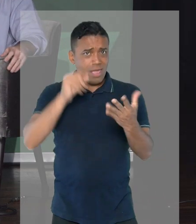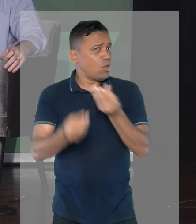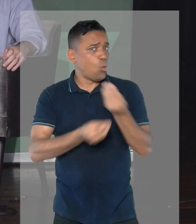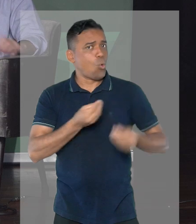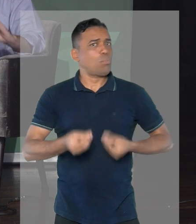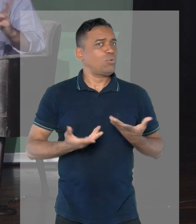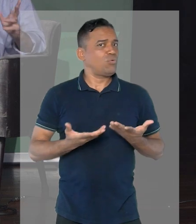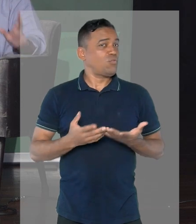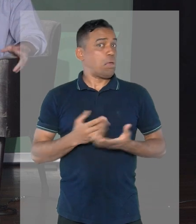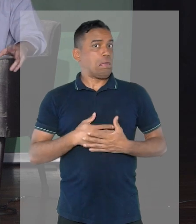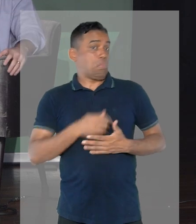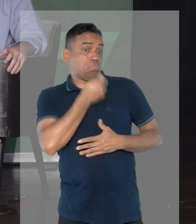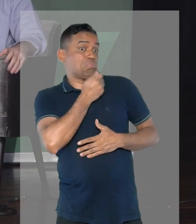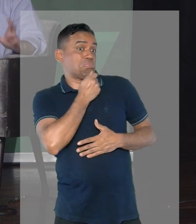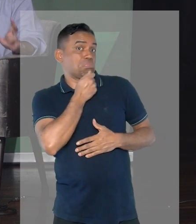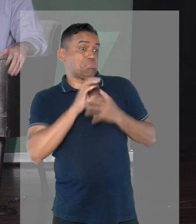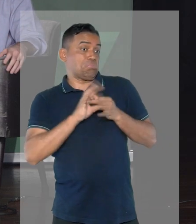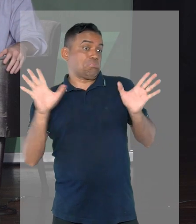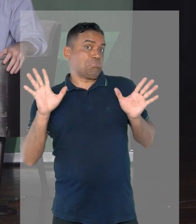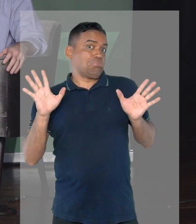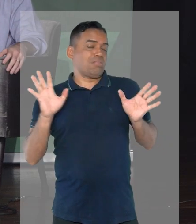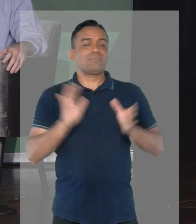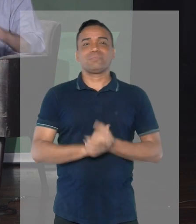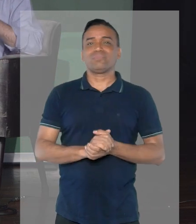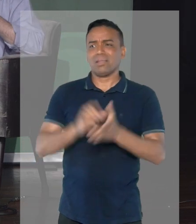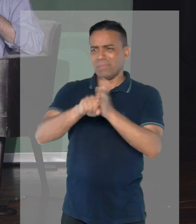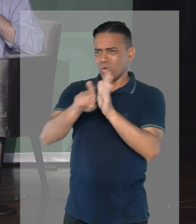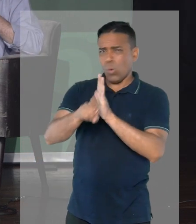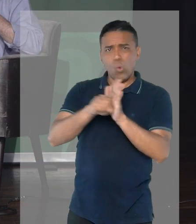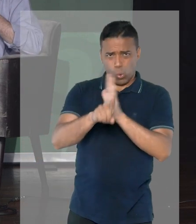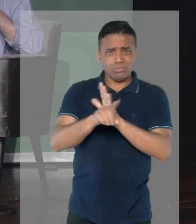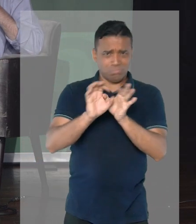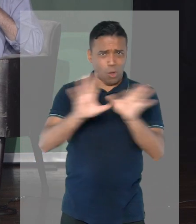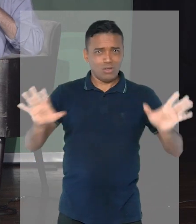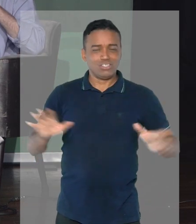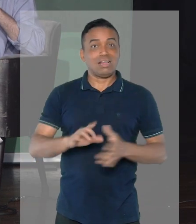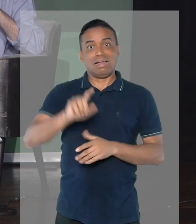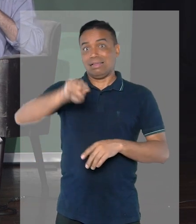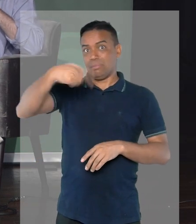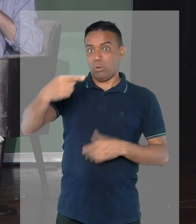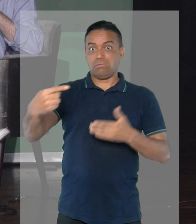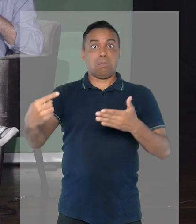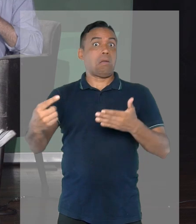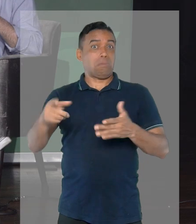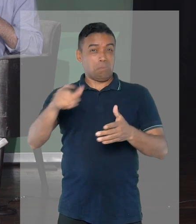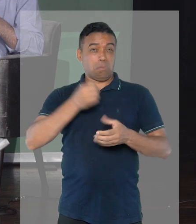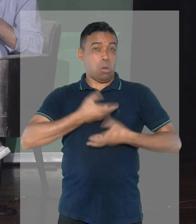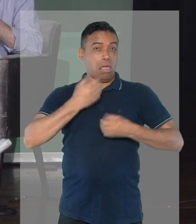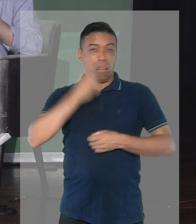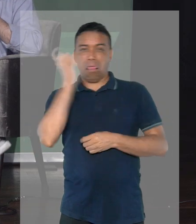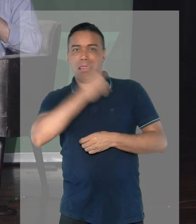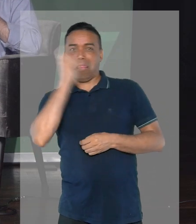é que foi? Assim? Foi sem querer? Vamos perguntar para um com qual? Eu não, depois o poeta vai me desmentir e